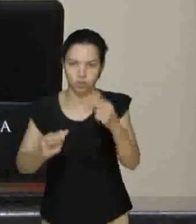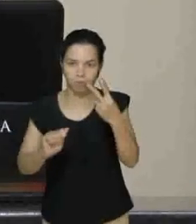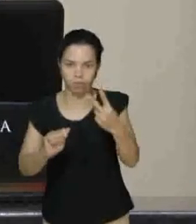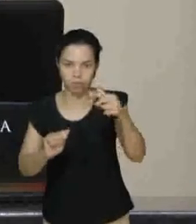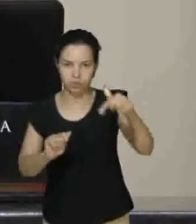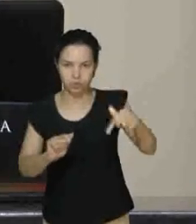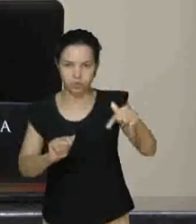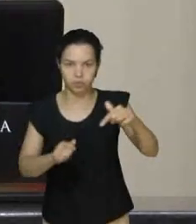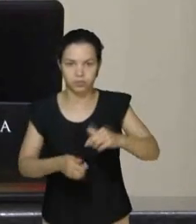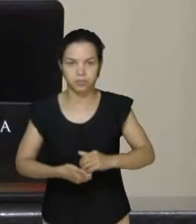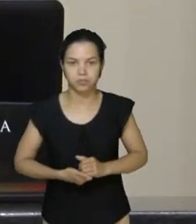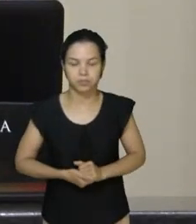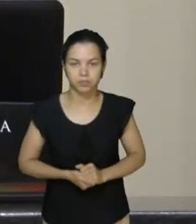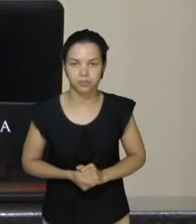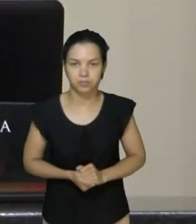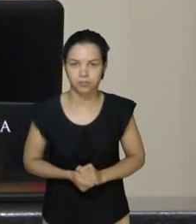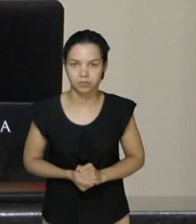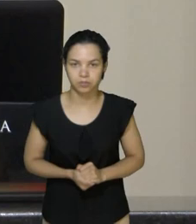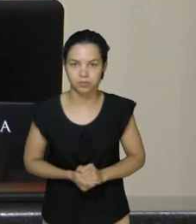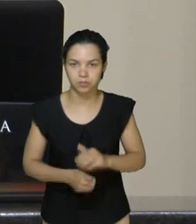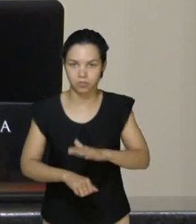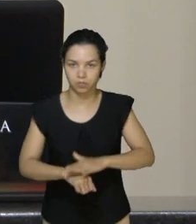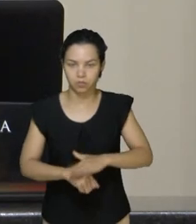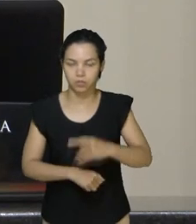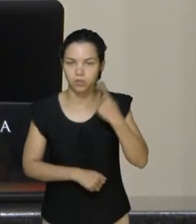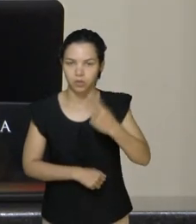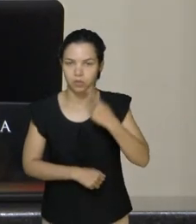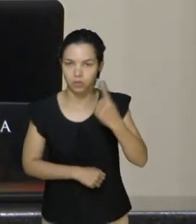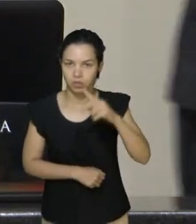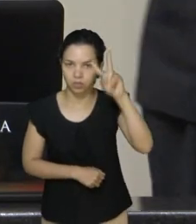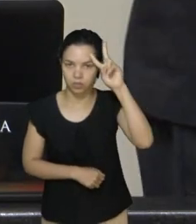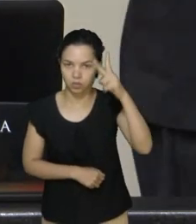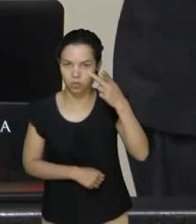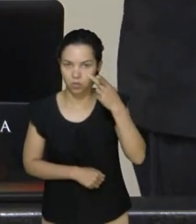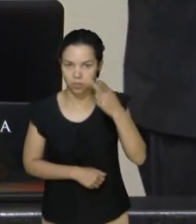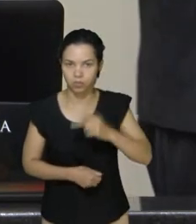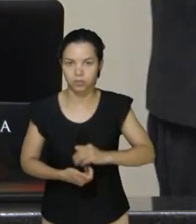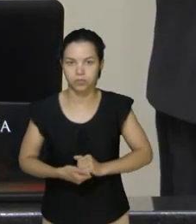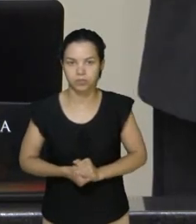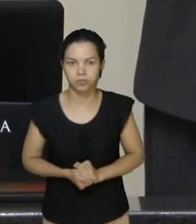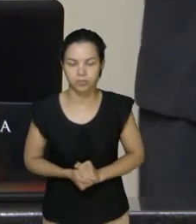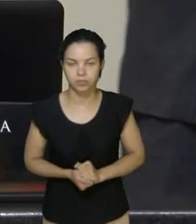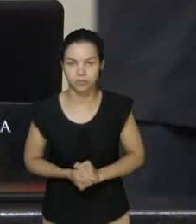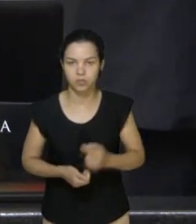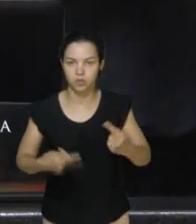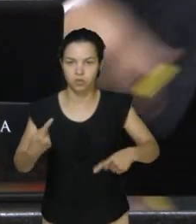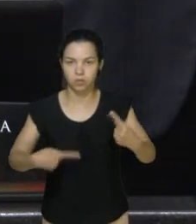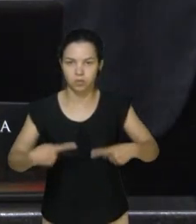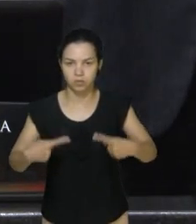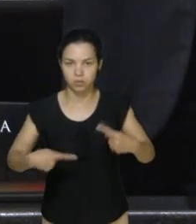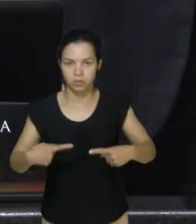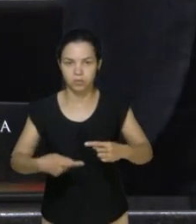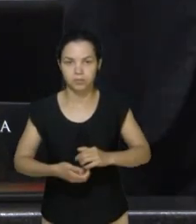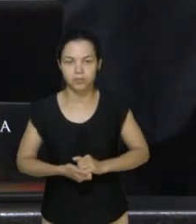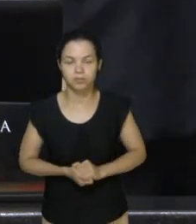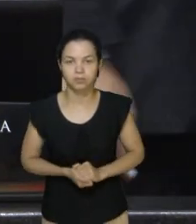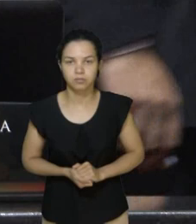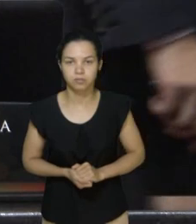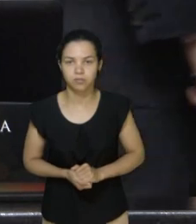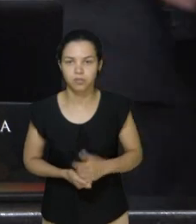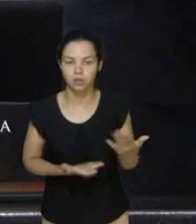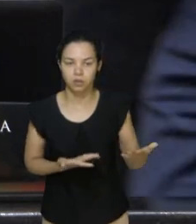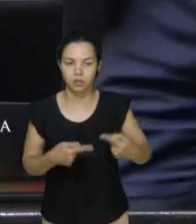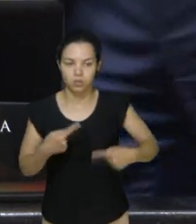27. Relator, deputado Milton Alves. Está em discussão. Para discutir, a